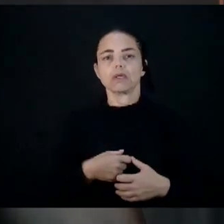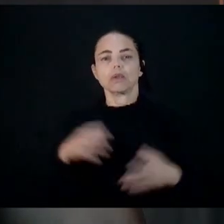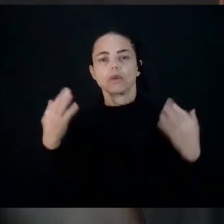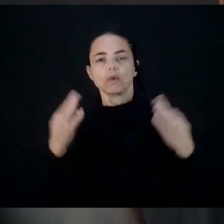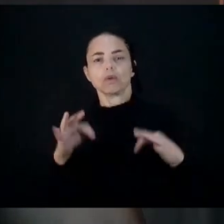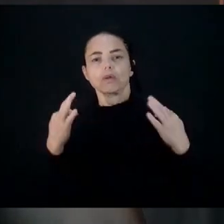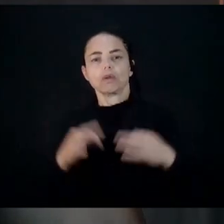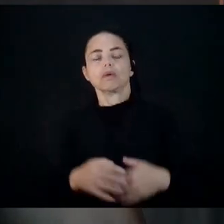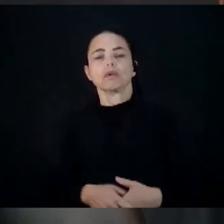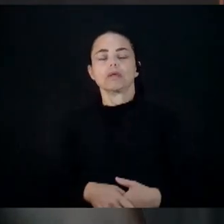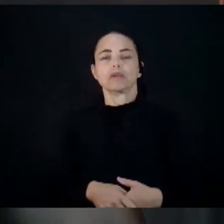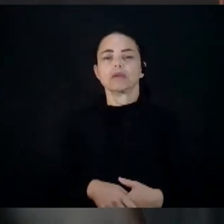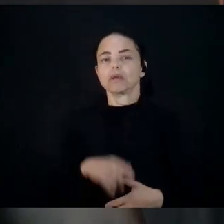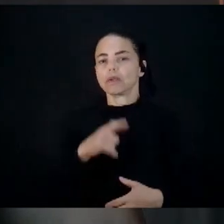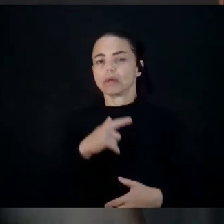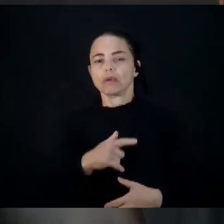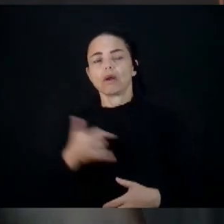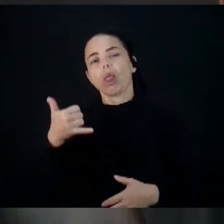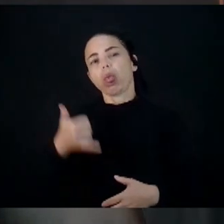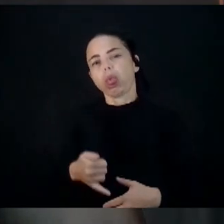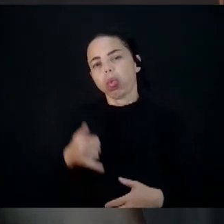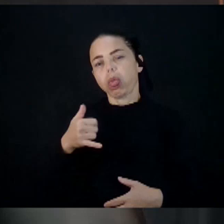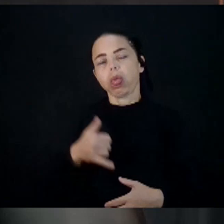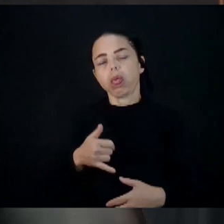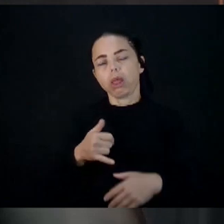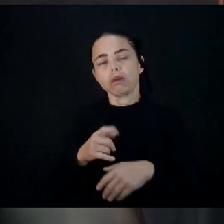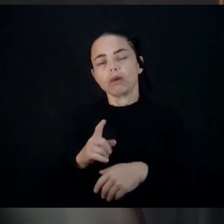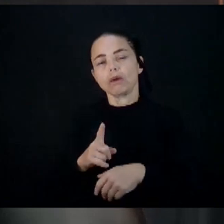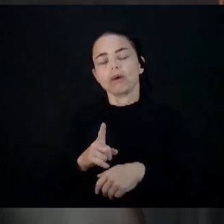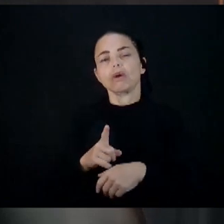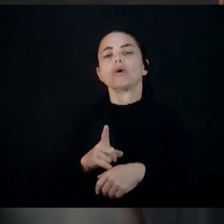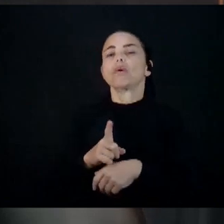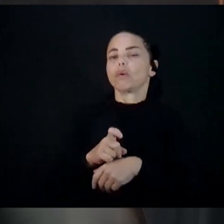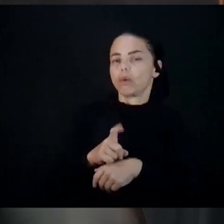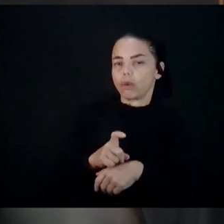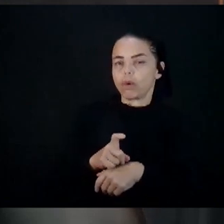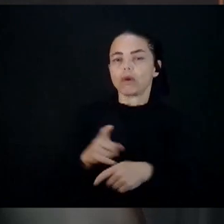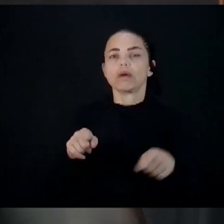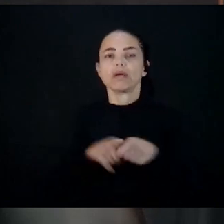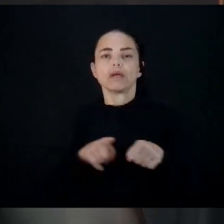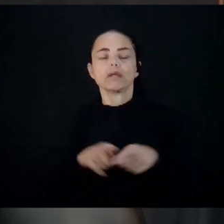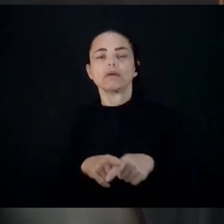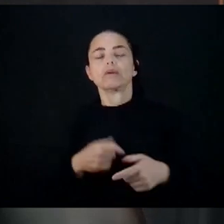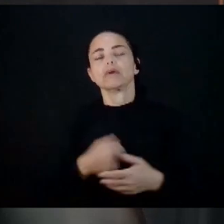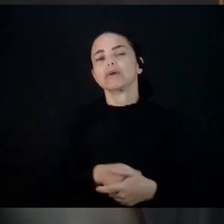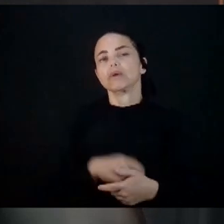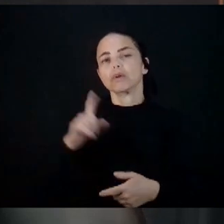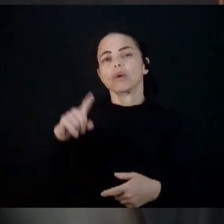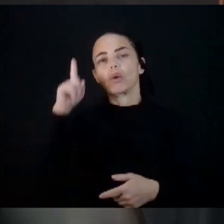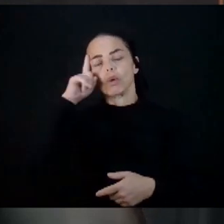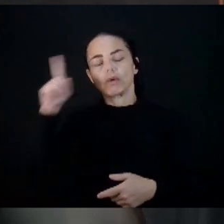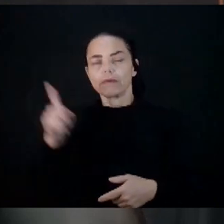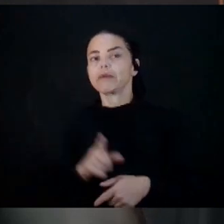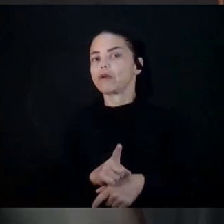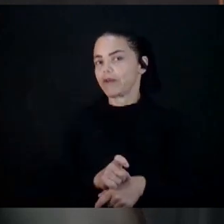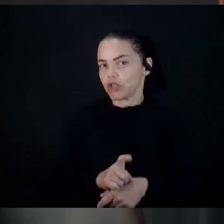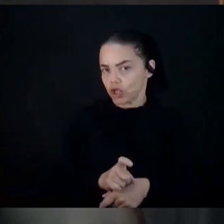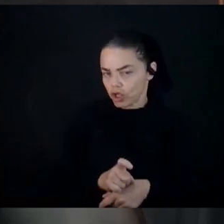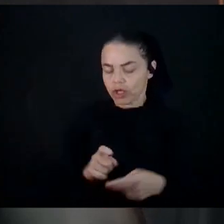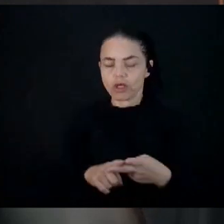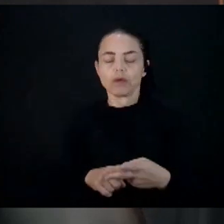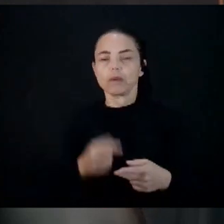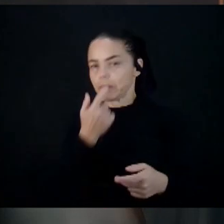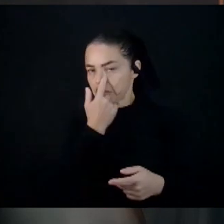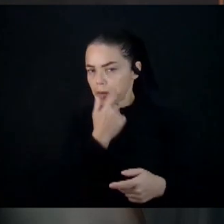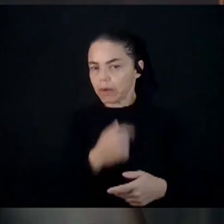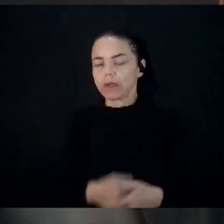elimina mais água no organismo, né? Além dele eliminar mais água pela urina também. Então, no dia seguinte, essa sensação geralmente